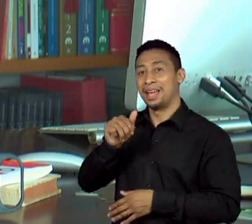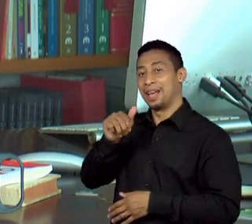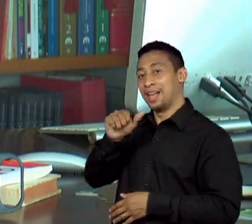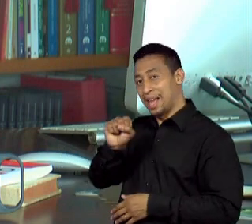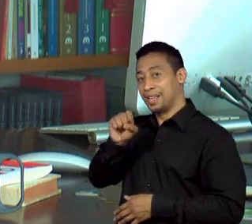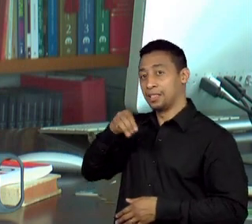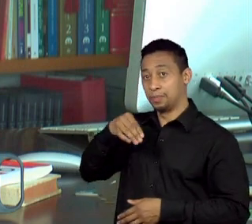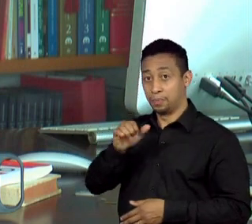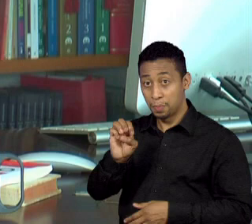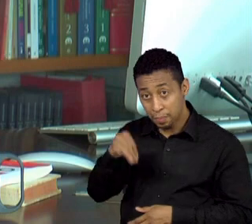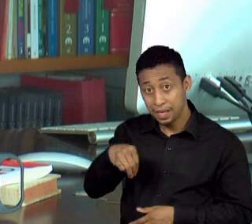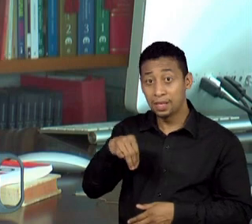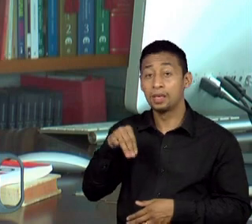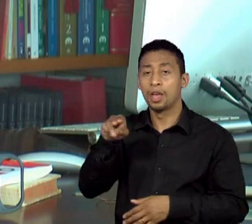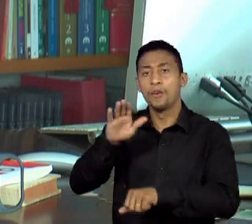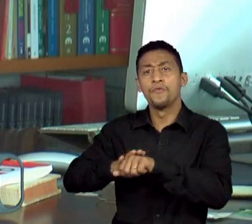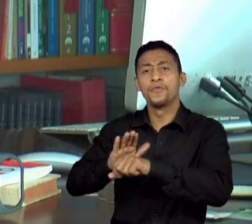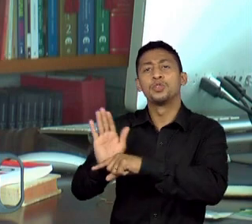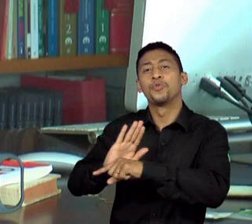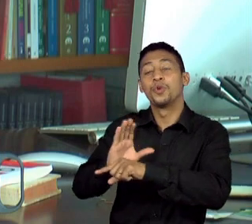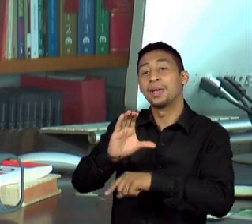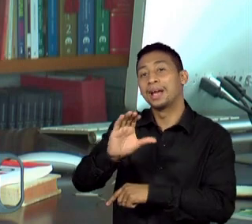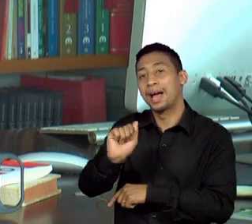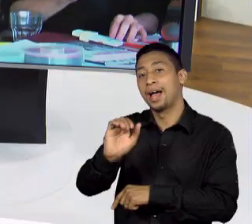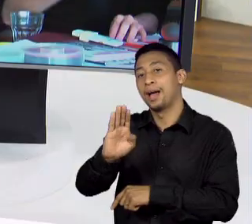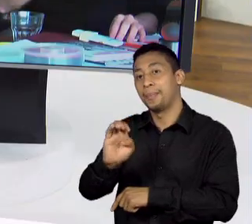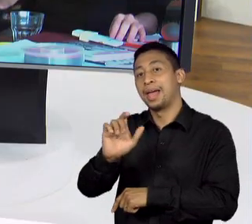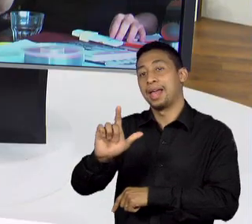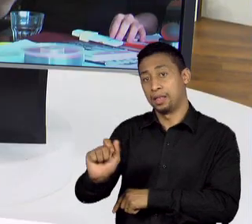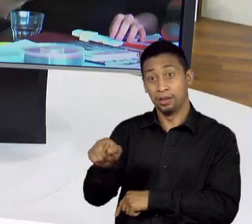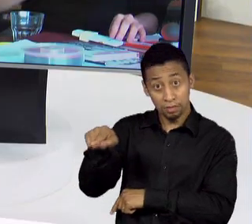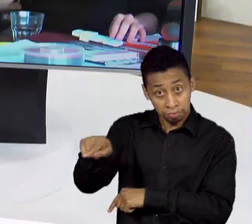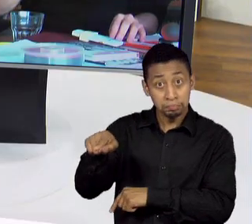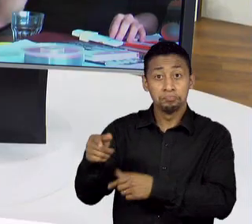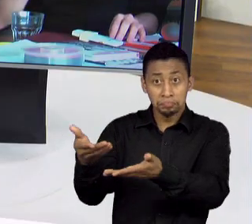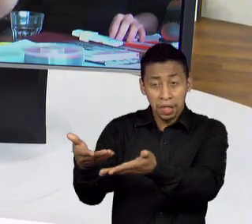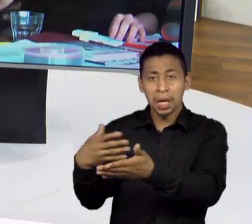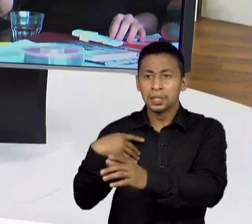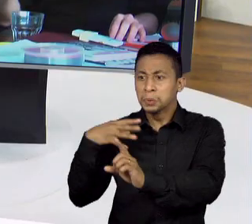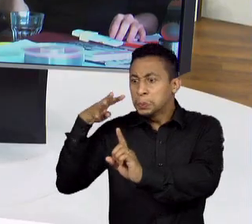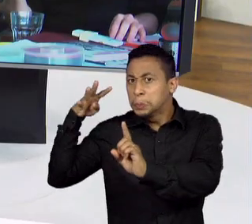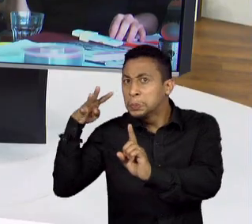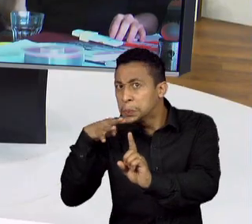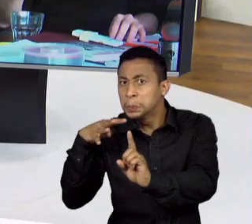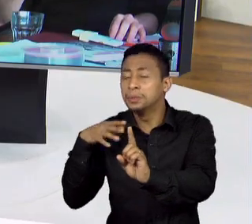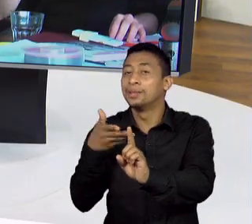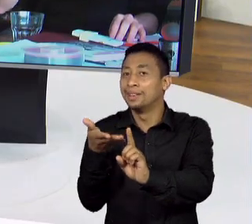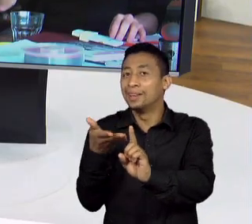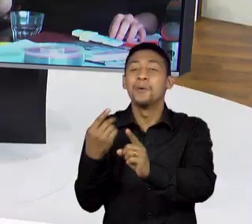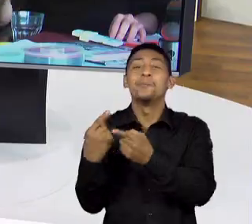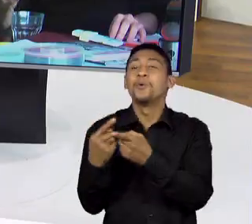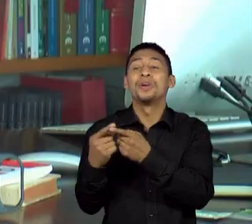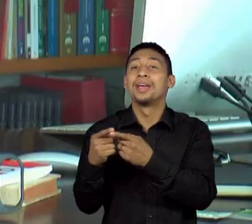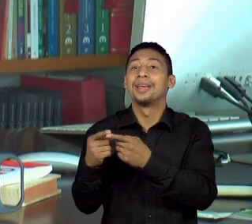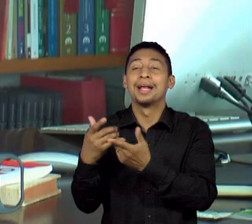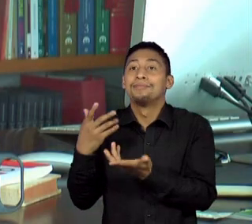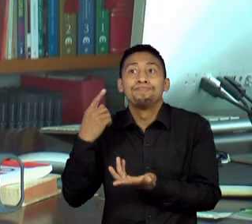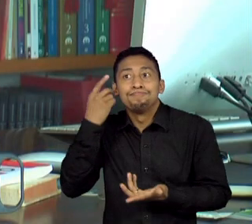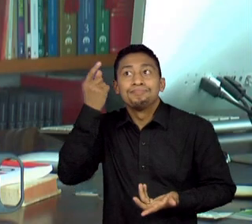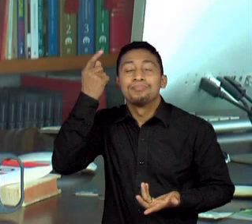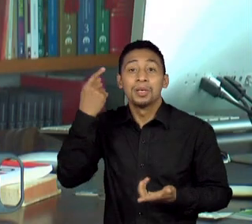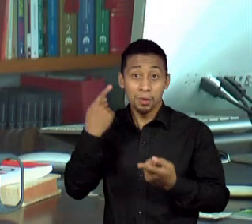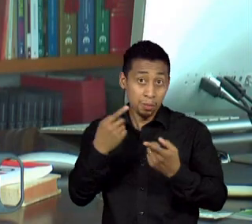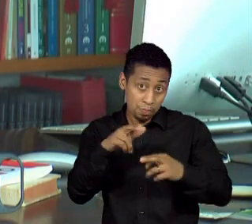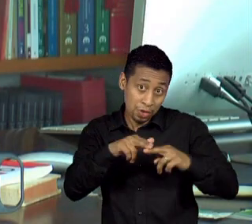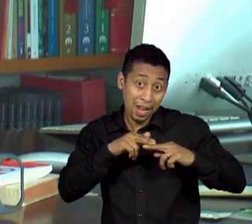filme, o Cabela, por exemplo, dizer que ela se inspirou, e uma das coisas que motivou ela a fazer cinema foi ver a Cidade dos